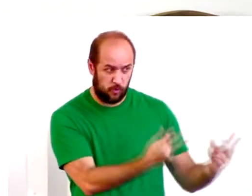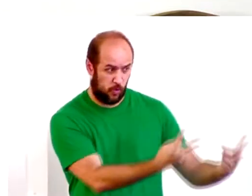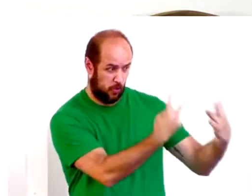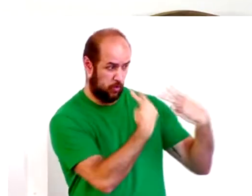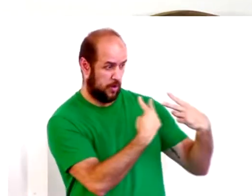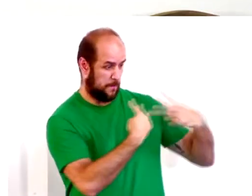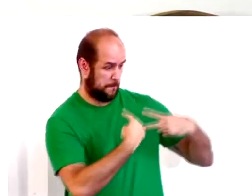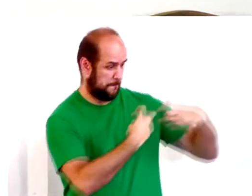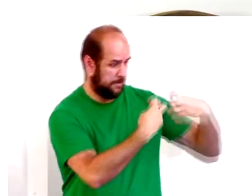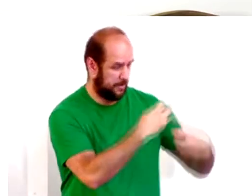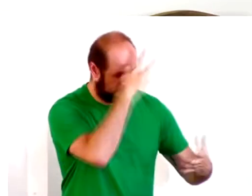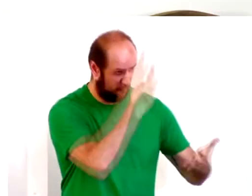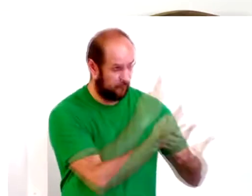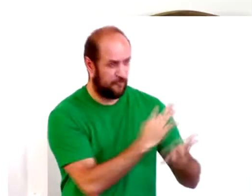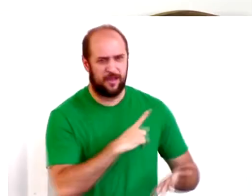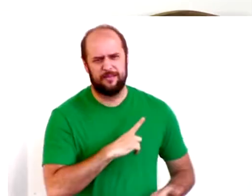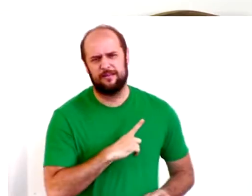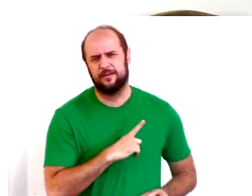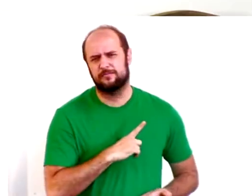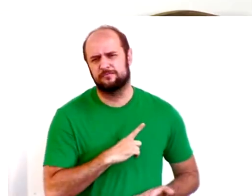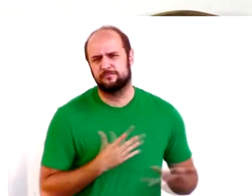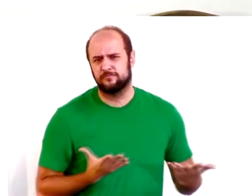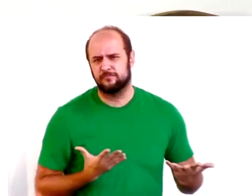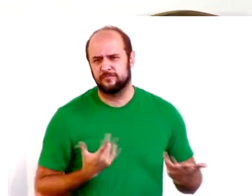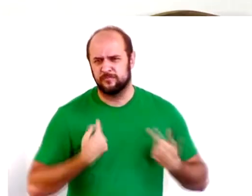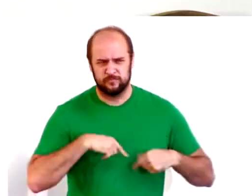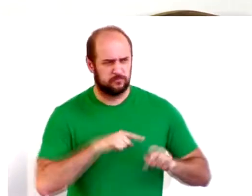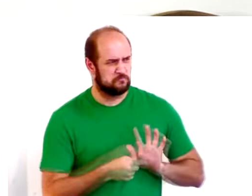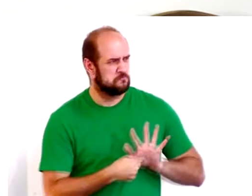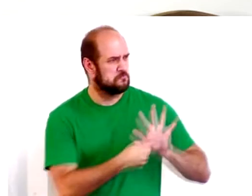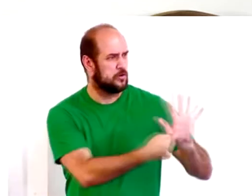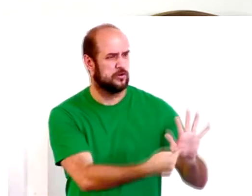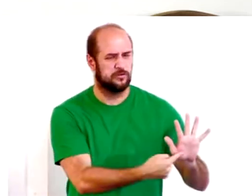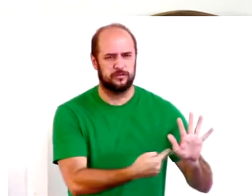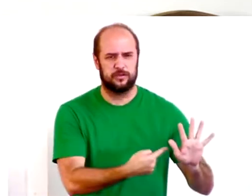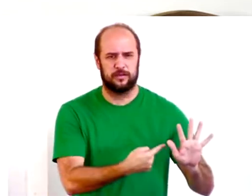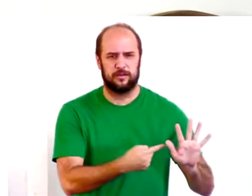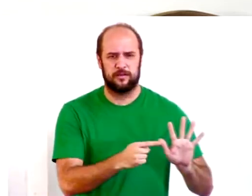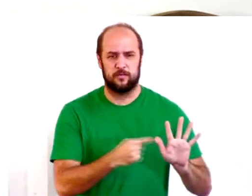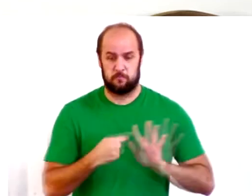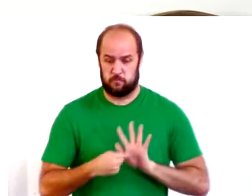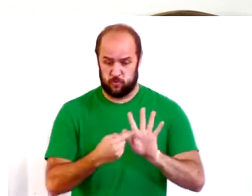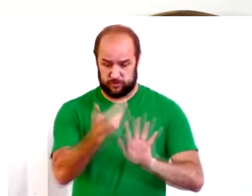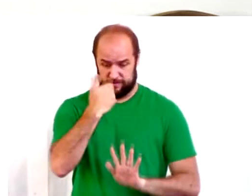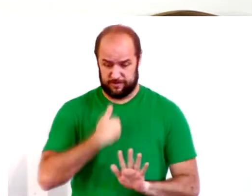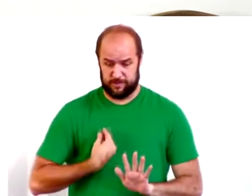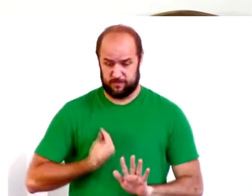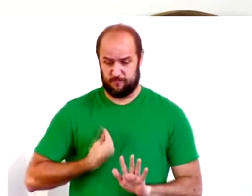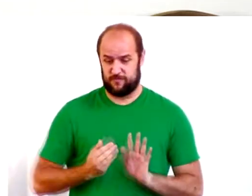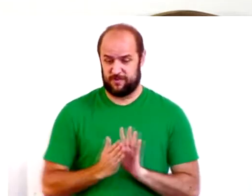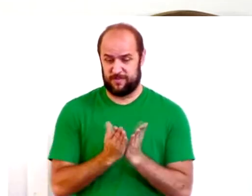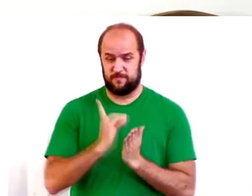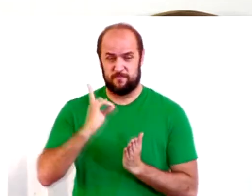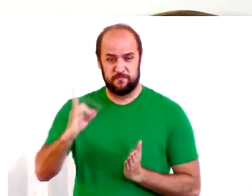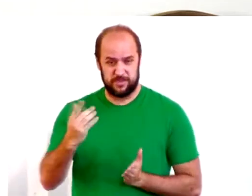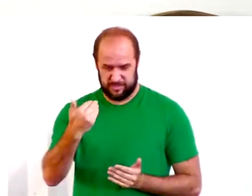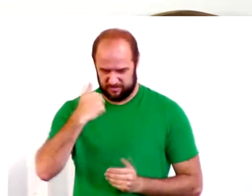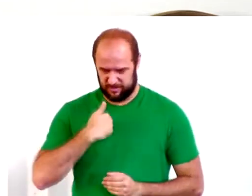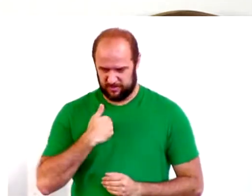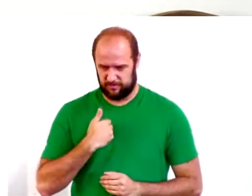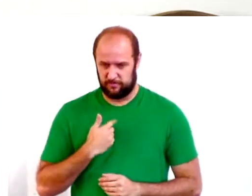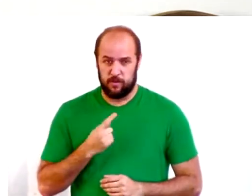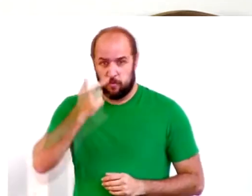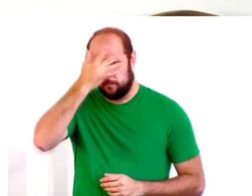deixamos transparecer? Nós deixamos transparecer que somos guiados pela palavra? As pessoas sabem que nós temos